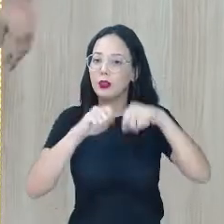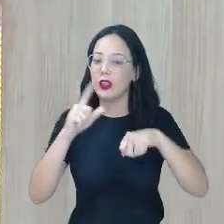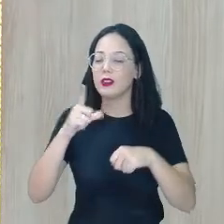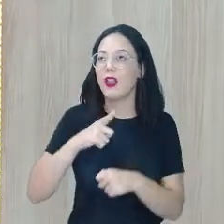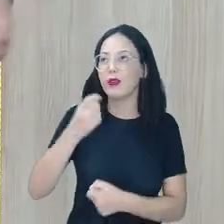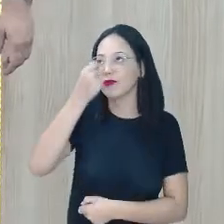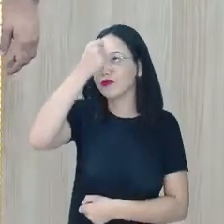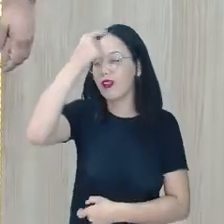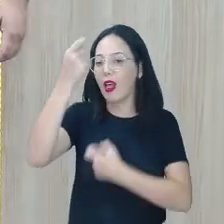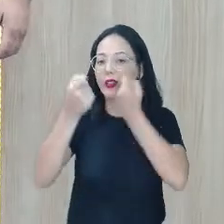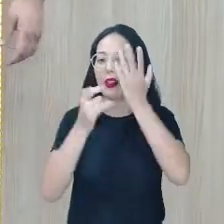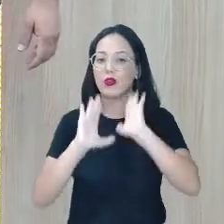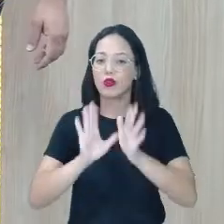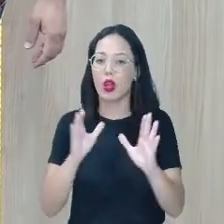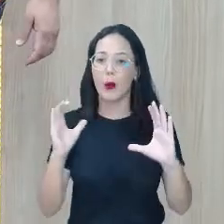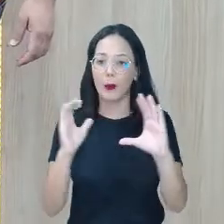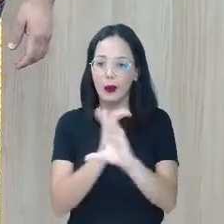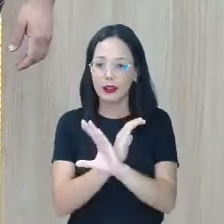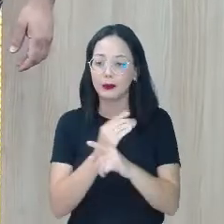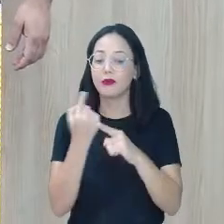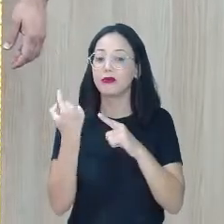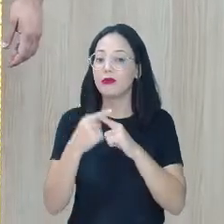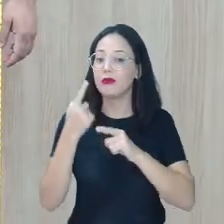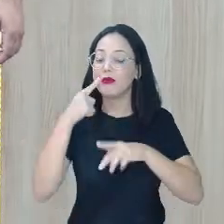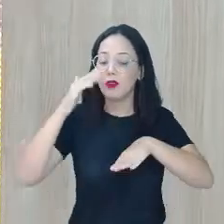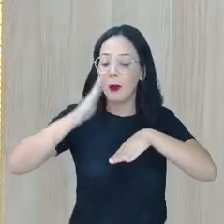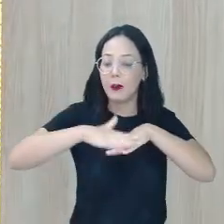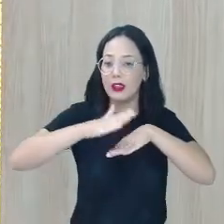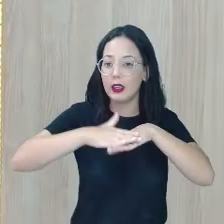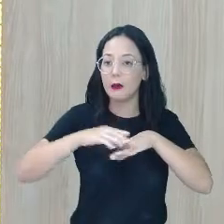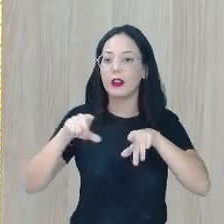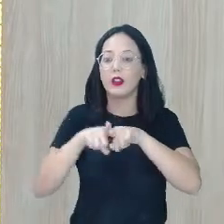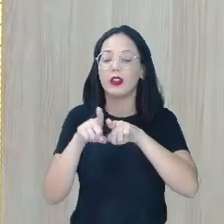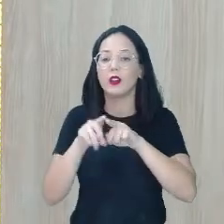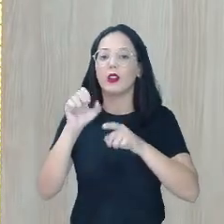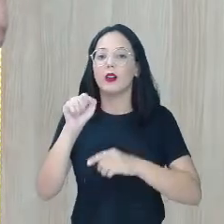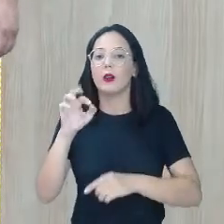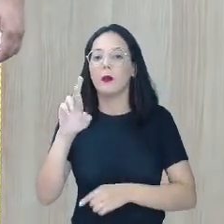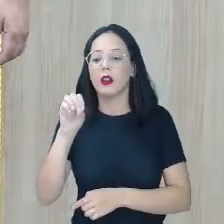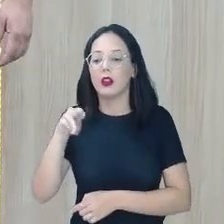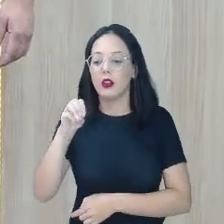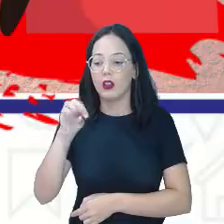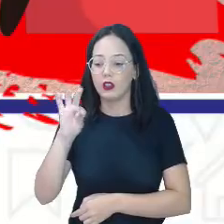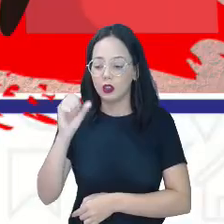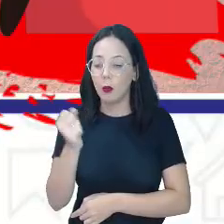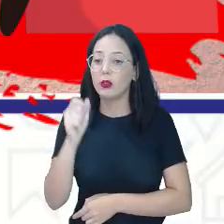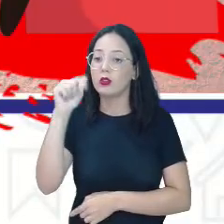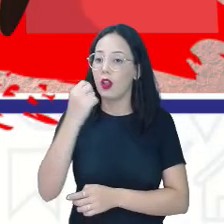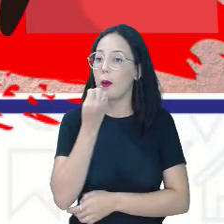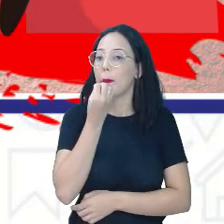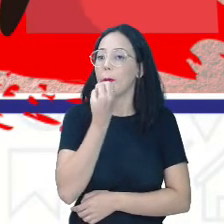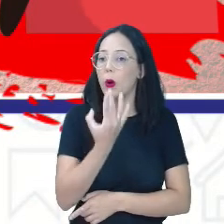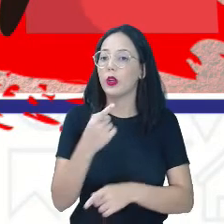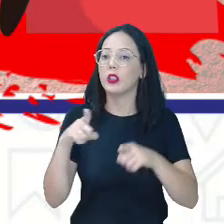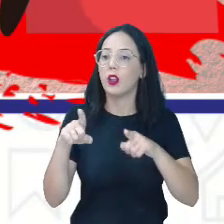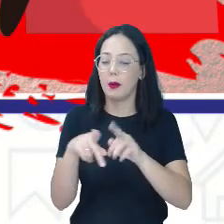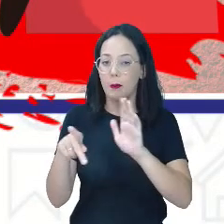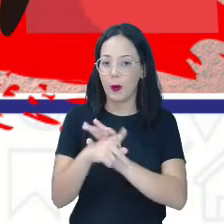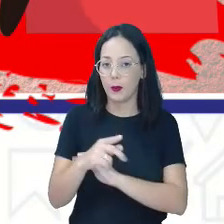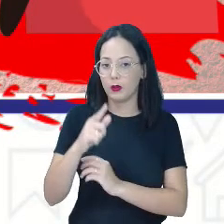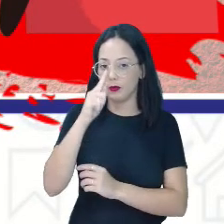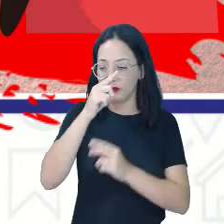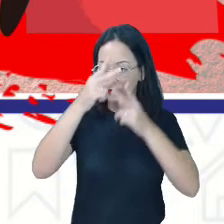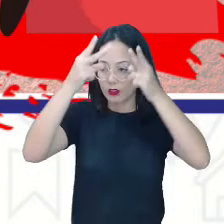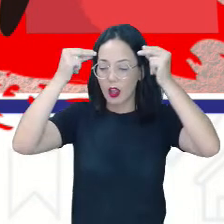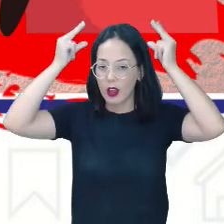mais completas, né? Vê, os matemáticos e astrônomos chineses, por exemplo, eles eram tão bons quanto os da Grécia